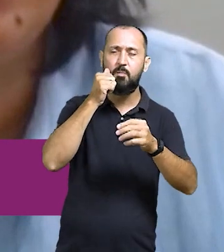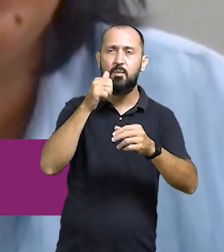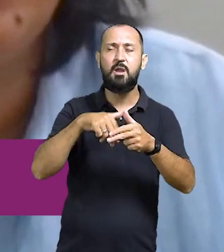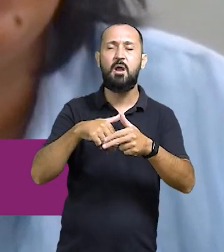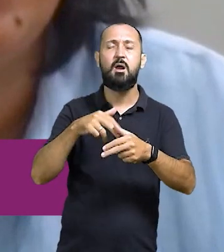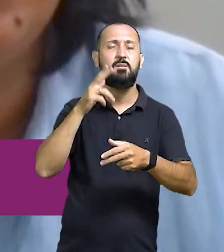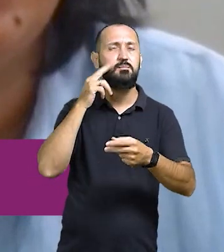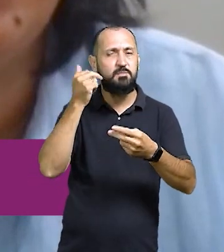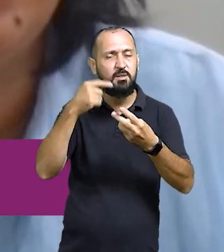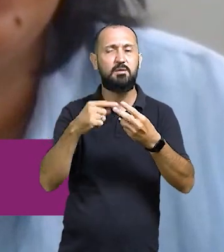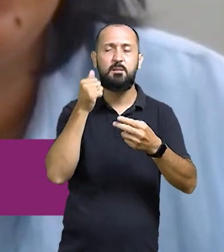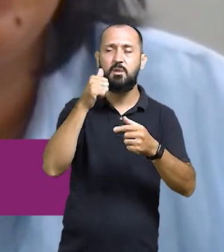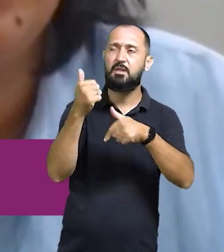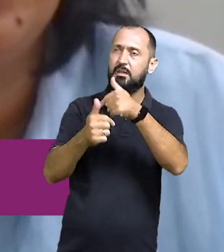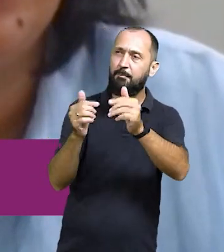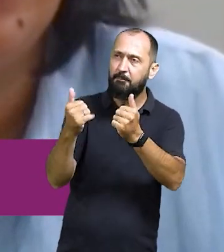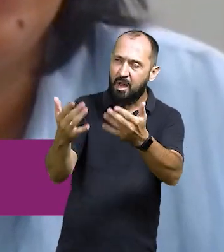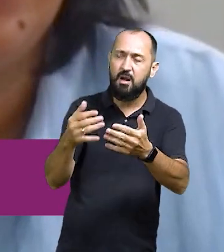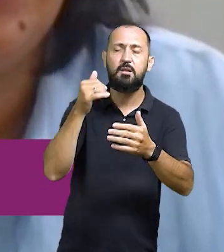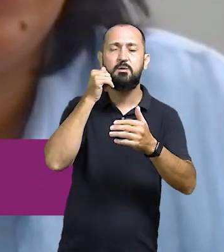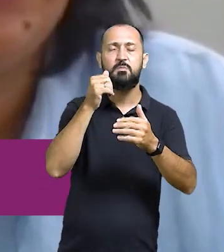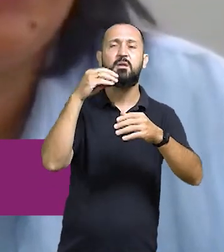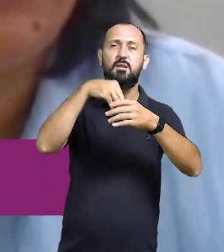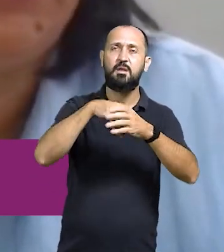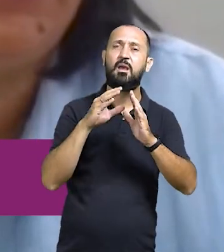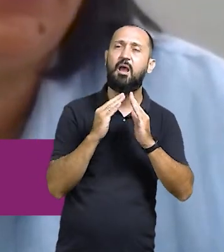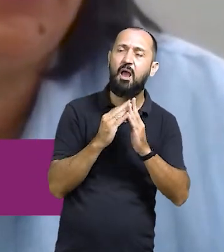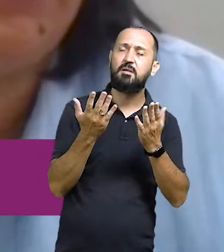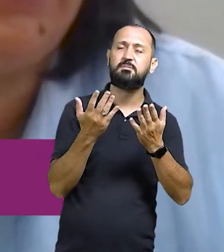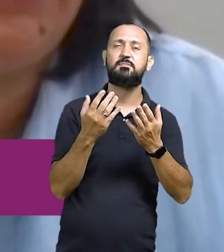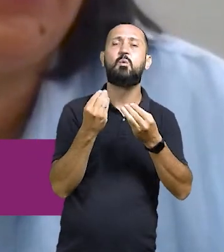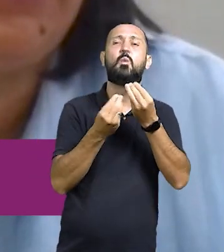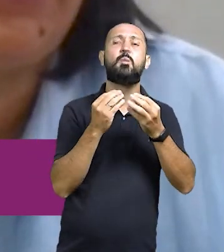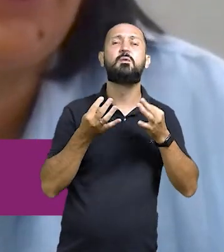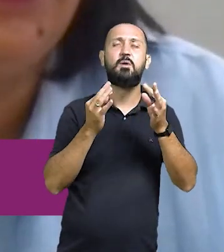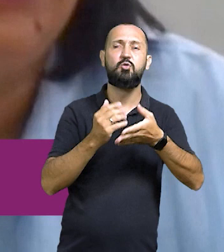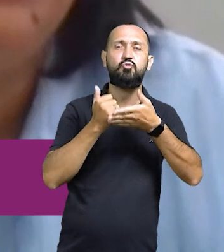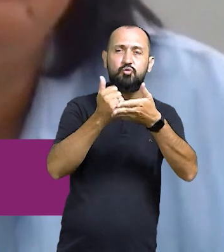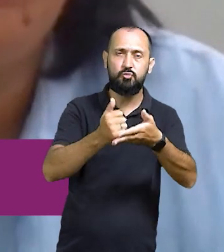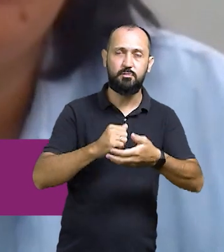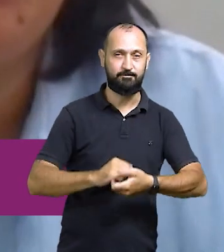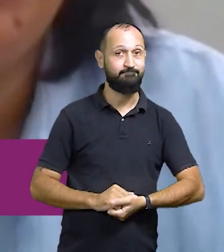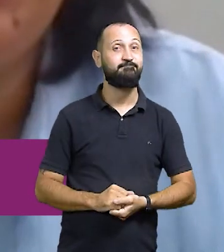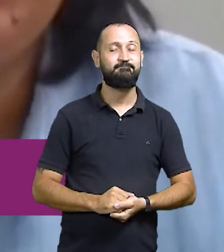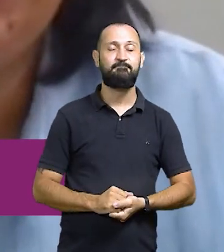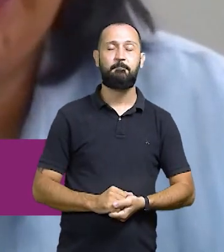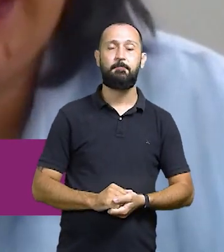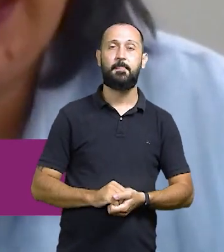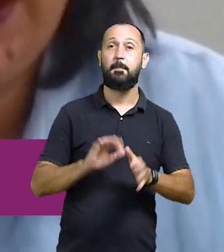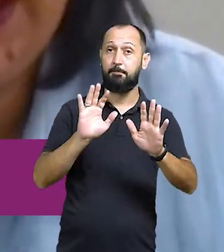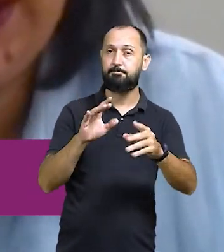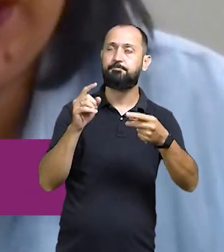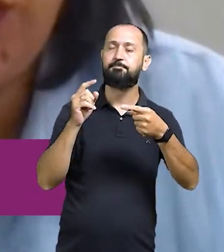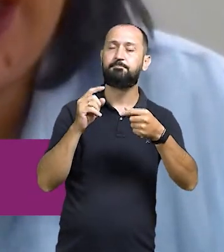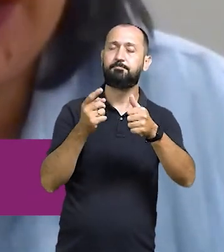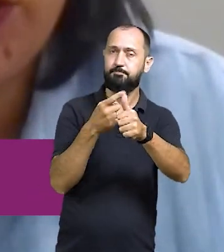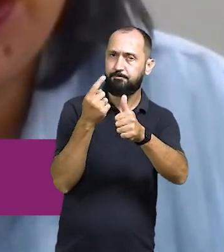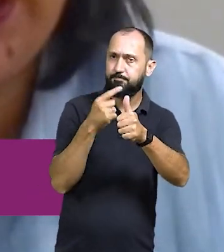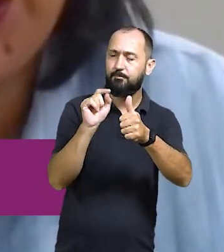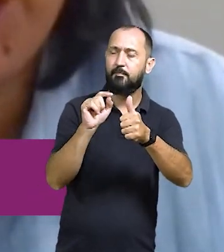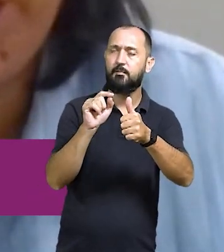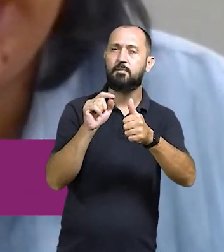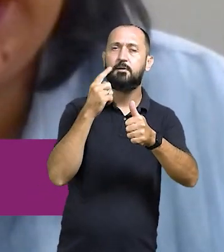que, graças a um vídeo gravado pela vítima, ela conseguiu ser socorrida. E você é socióloga, é pesquisadora, e